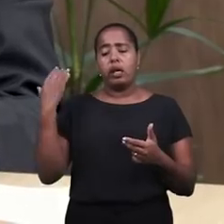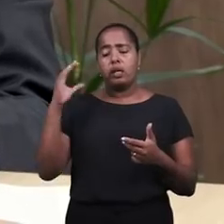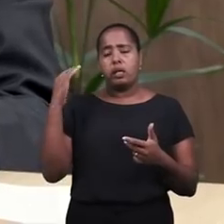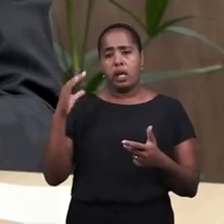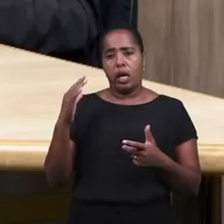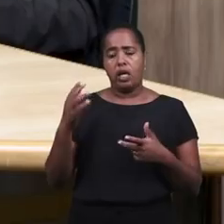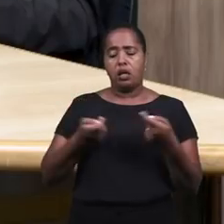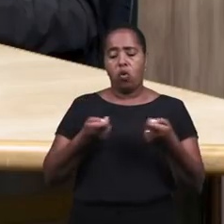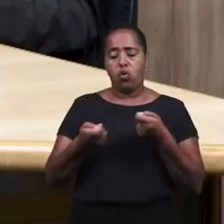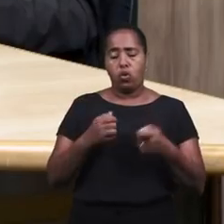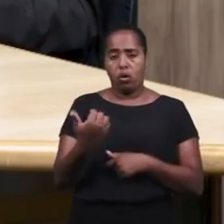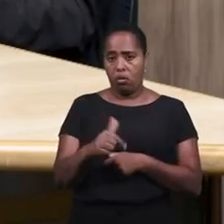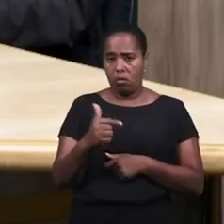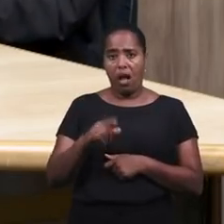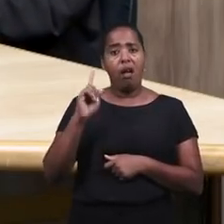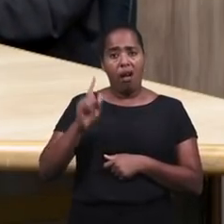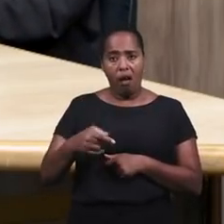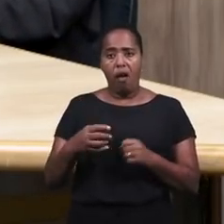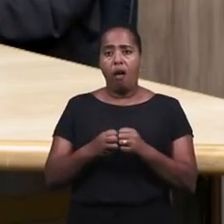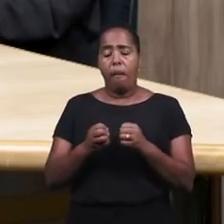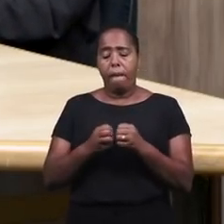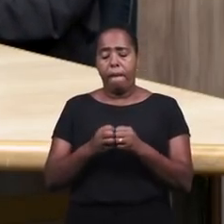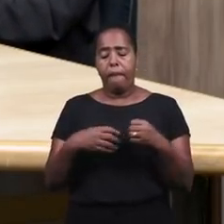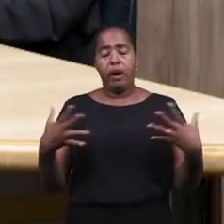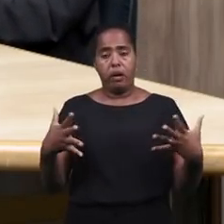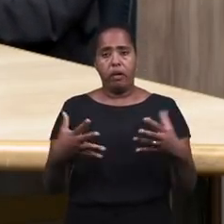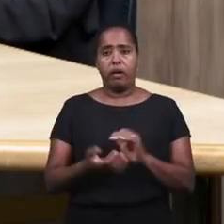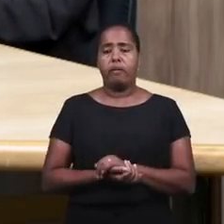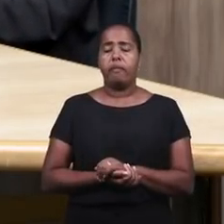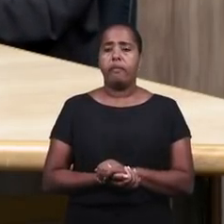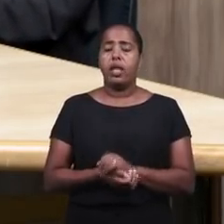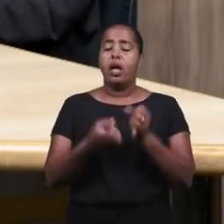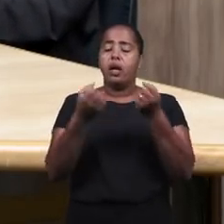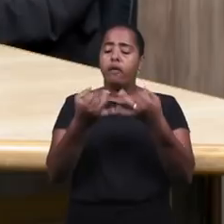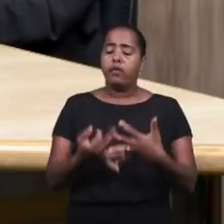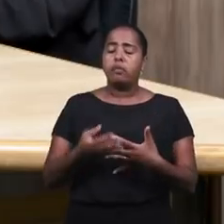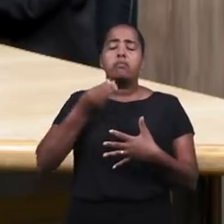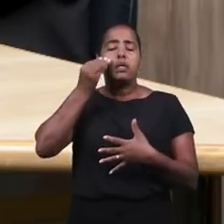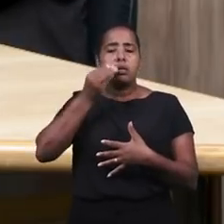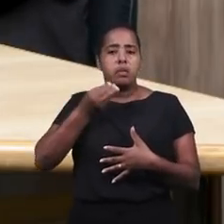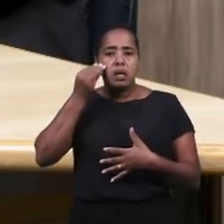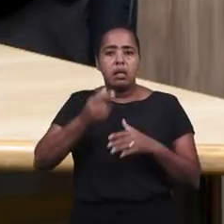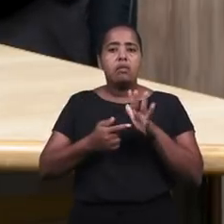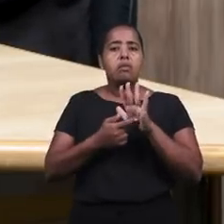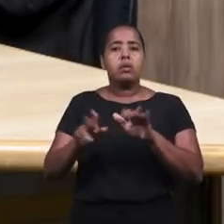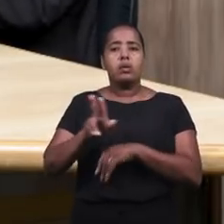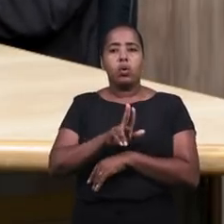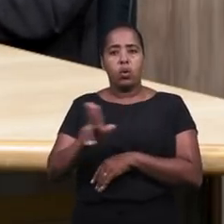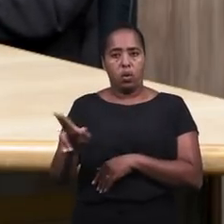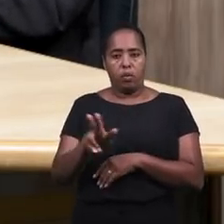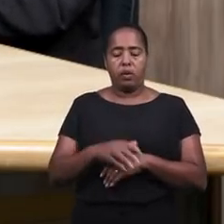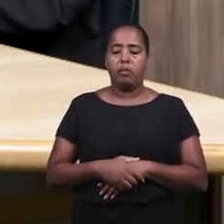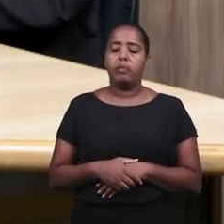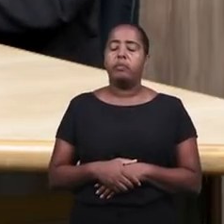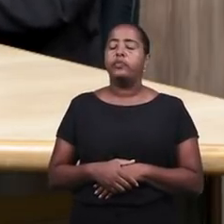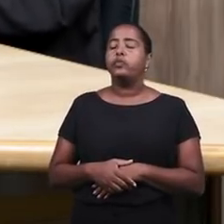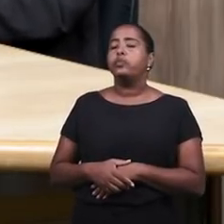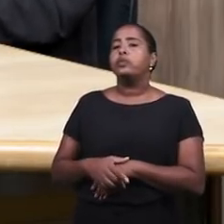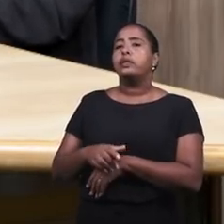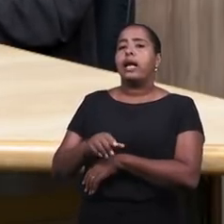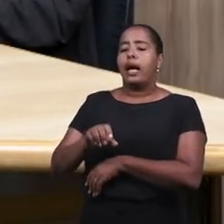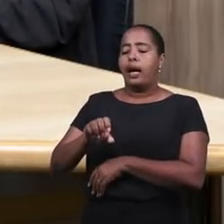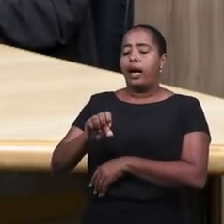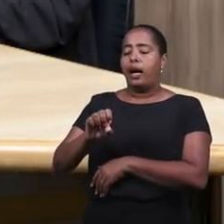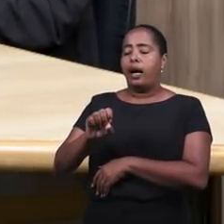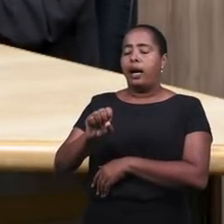não controla é uma maravilha. Eu vou contar aqui a experiência, vou citar o nome.